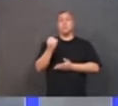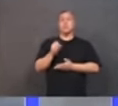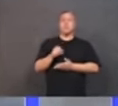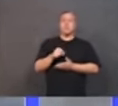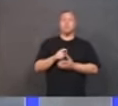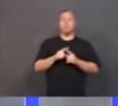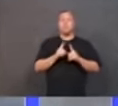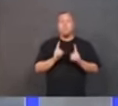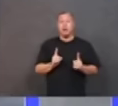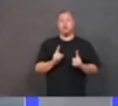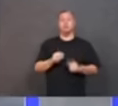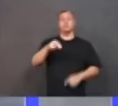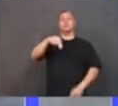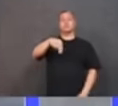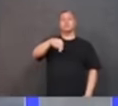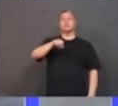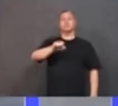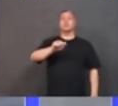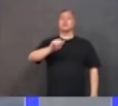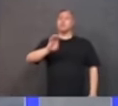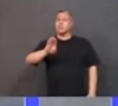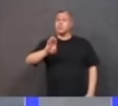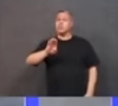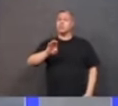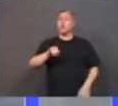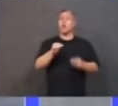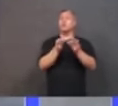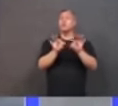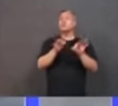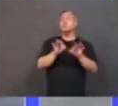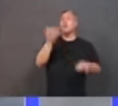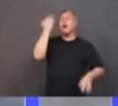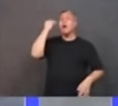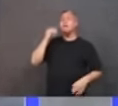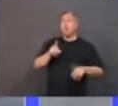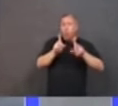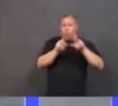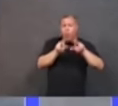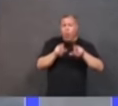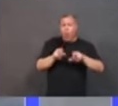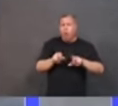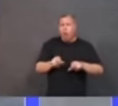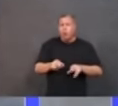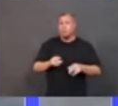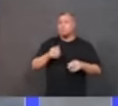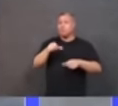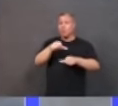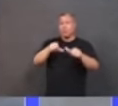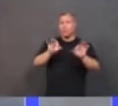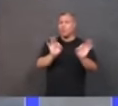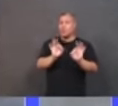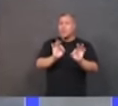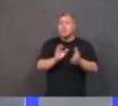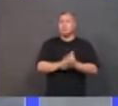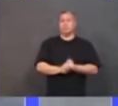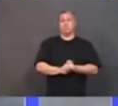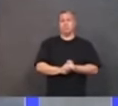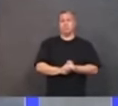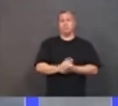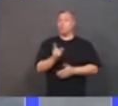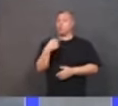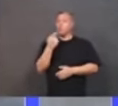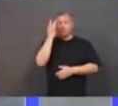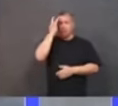Mas, por exemplo, o NEAB, ele mantém a sua estrutura desde de quando foi criado. E a gente entende que, por exemplo, o NEAB poderia ter sido